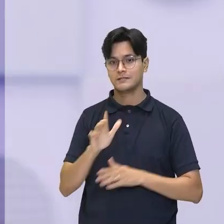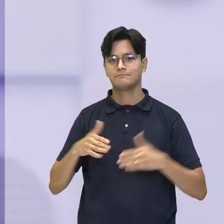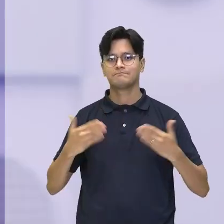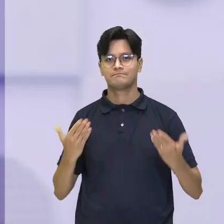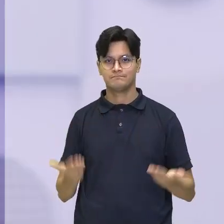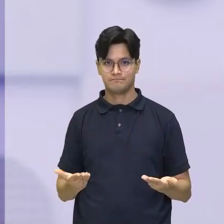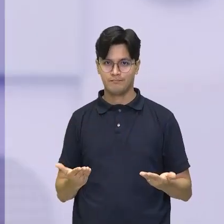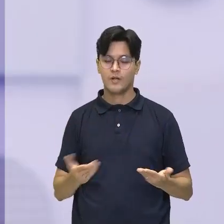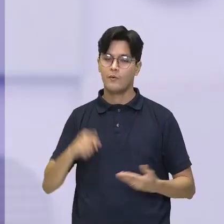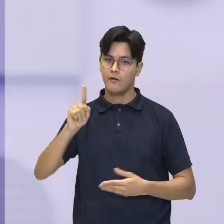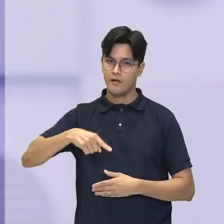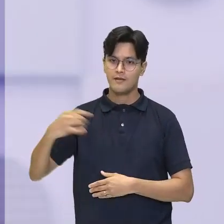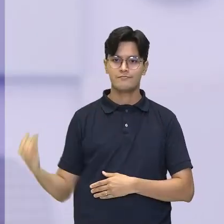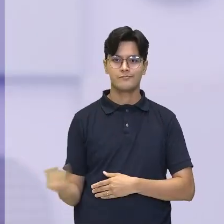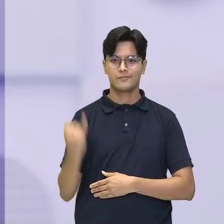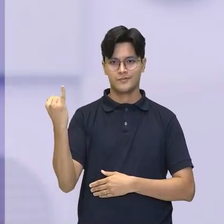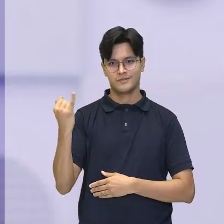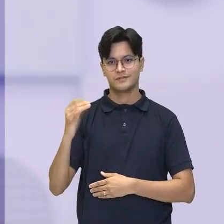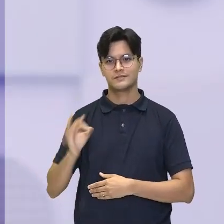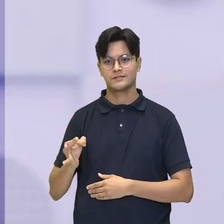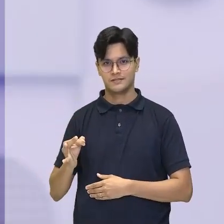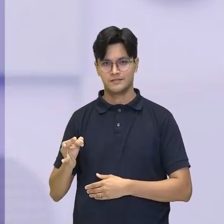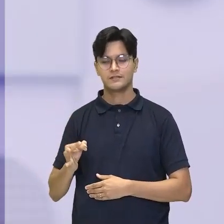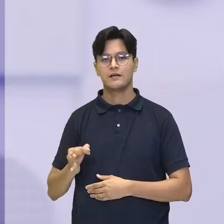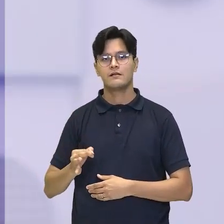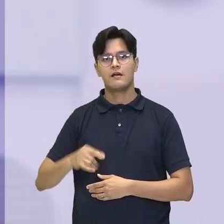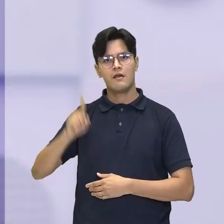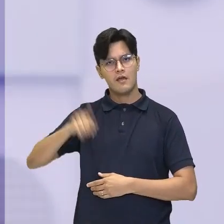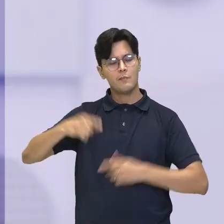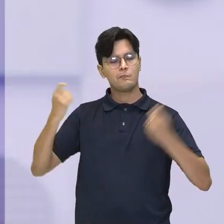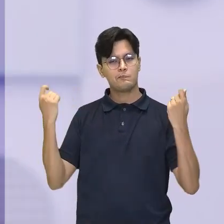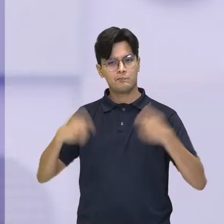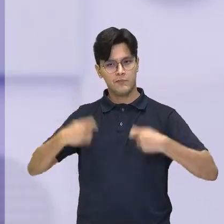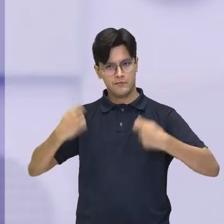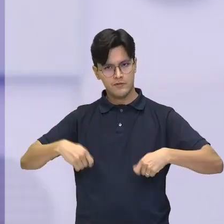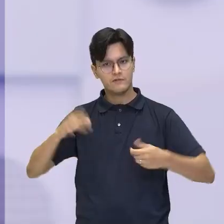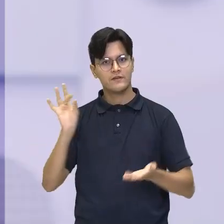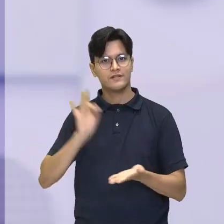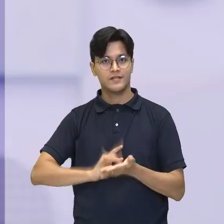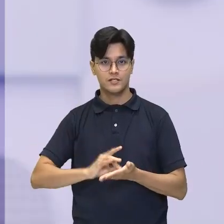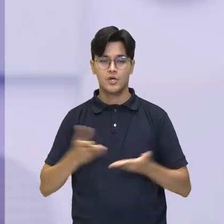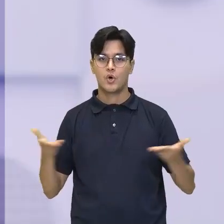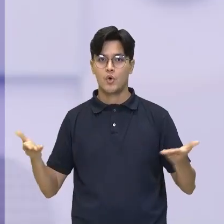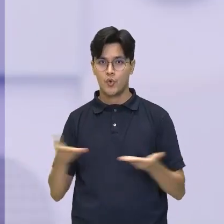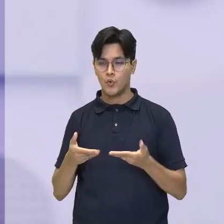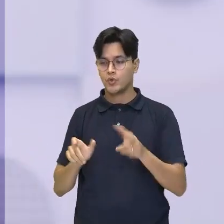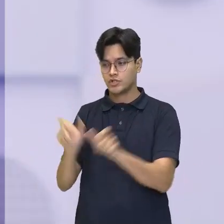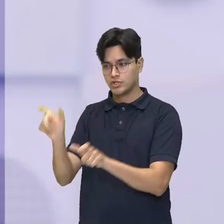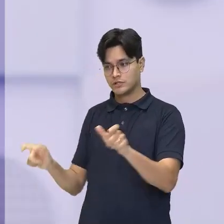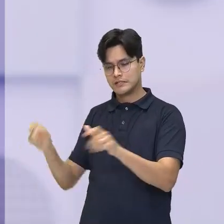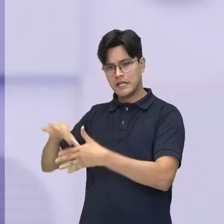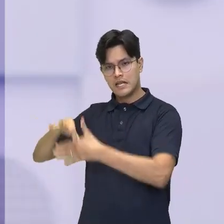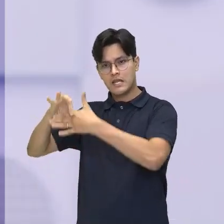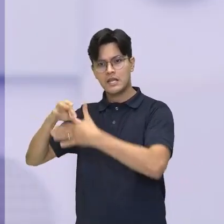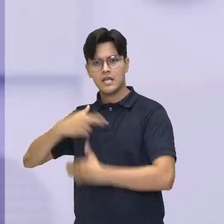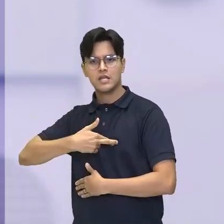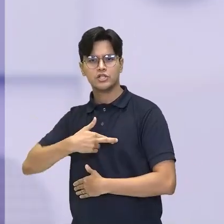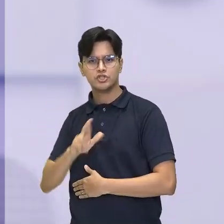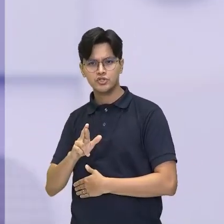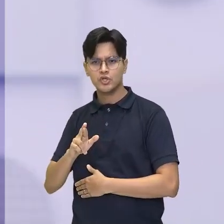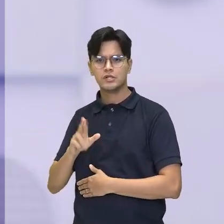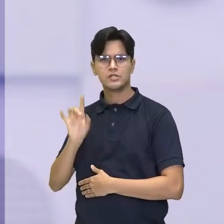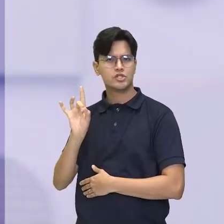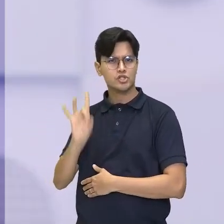bem importante, isso é necessário. Hoje a liderança religiosa não pode só entender da